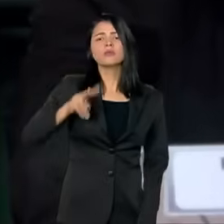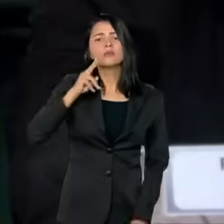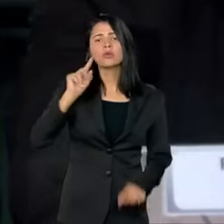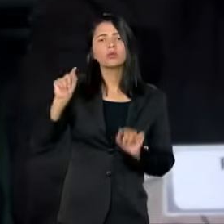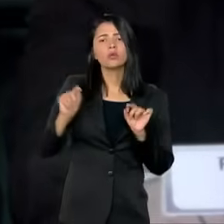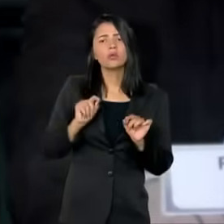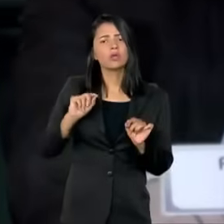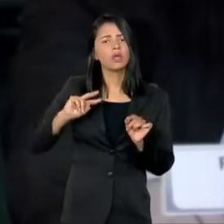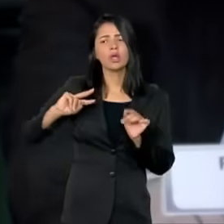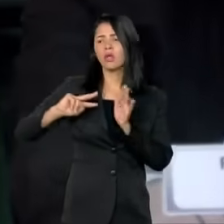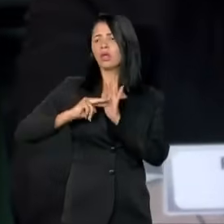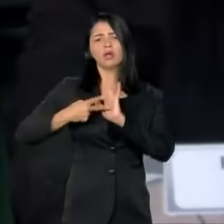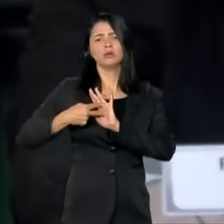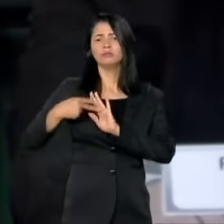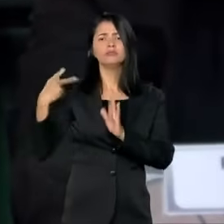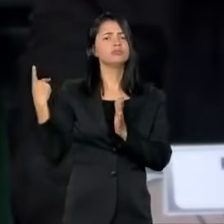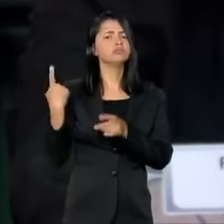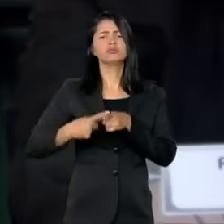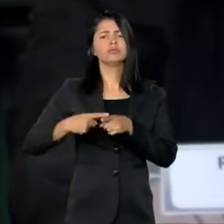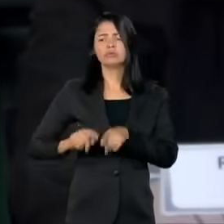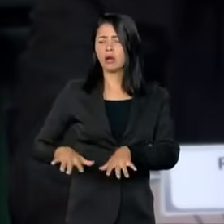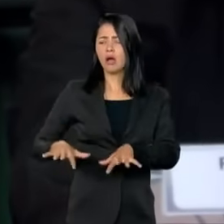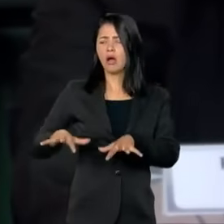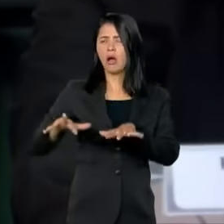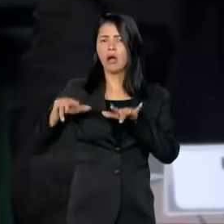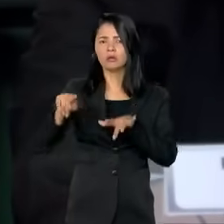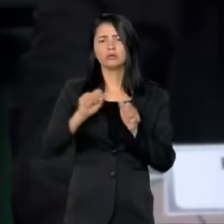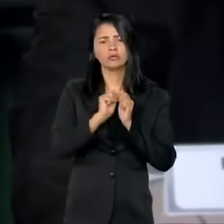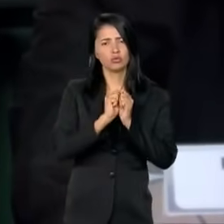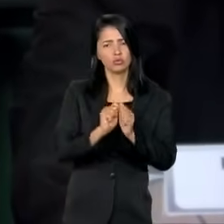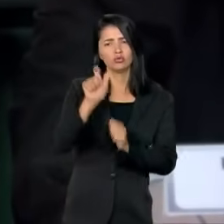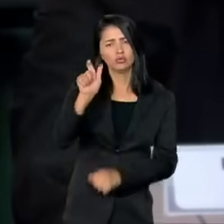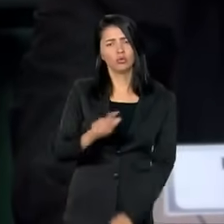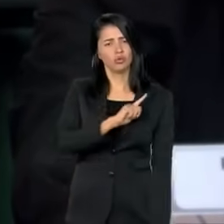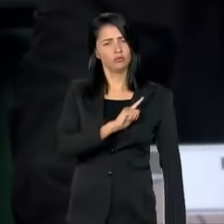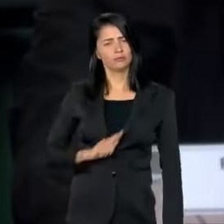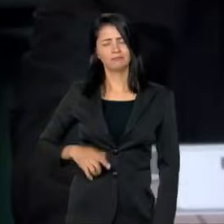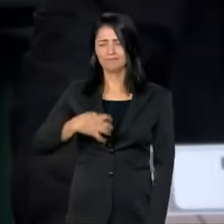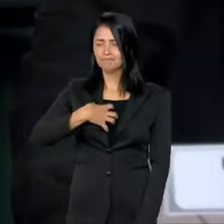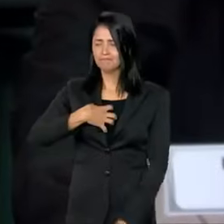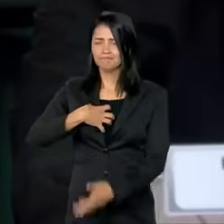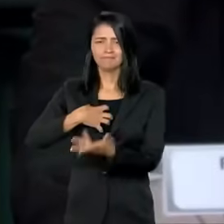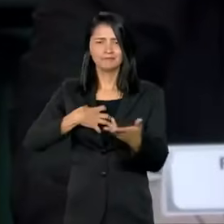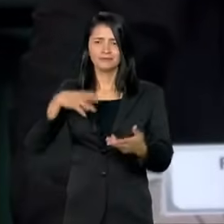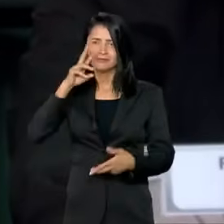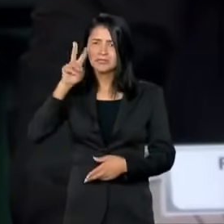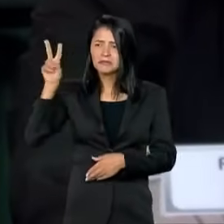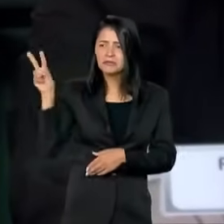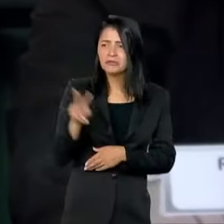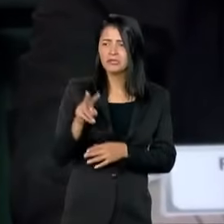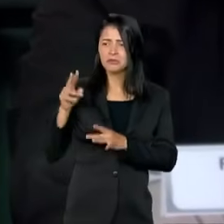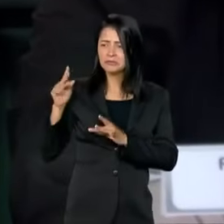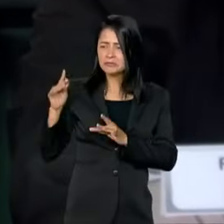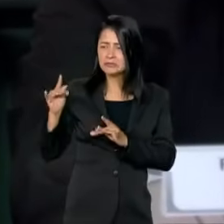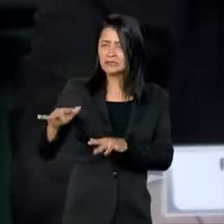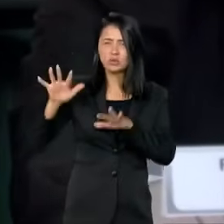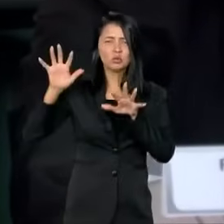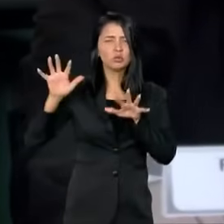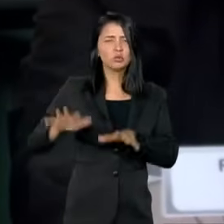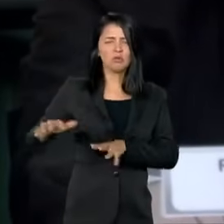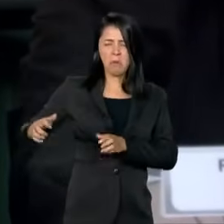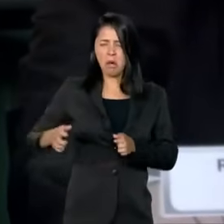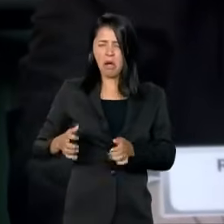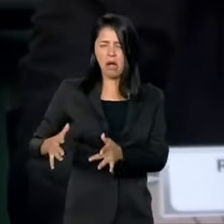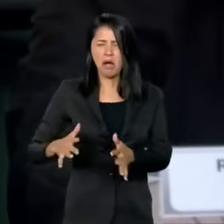do significado da enchente junto com o governador. Então eles viram o estrago que a chuva